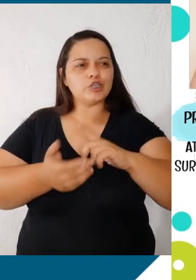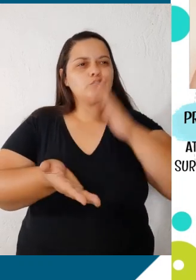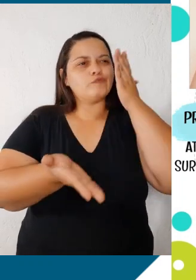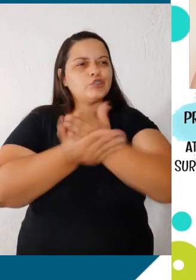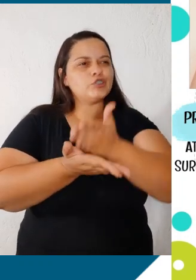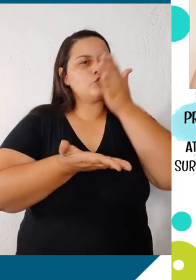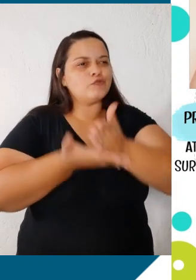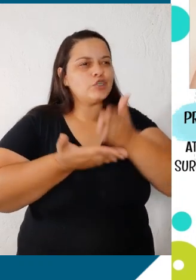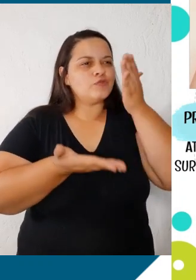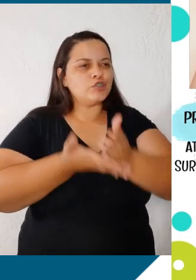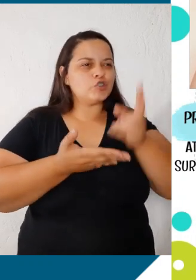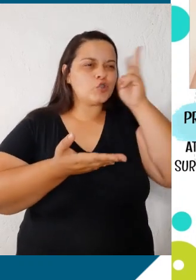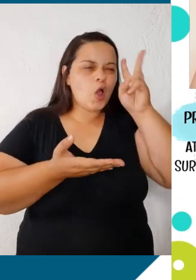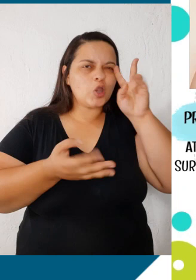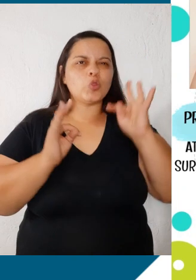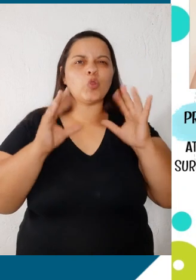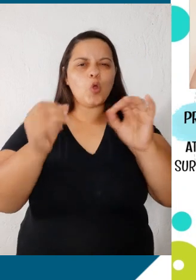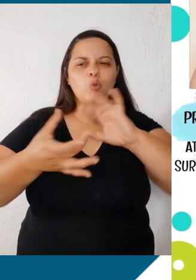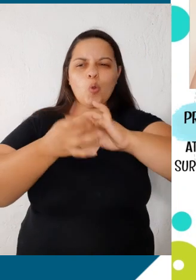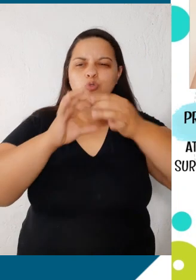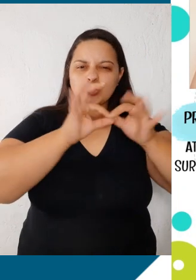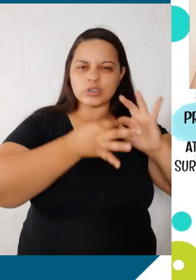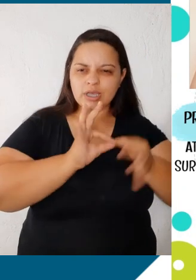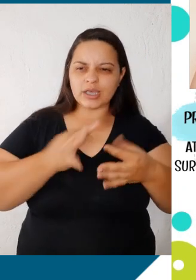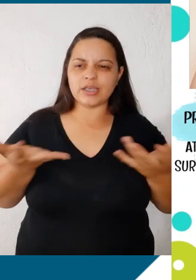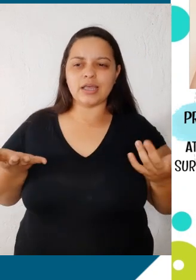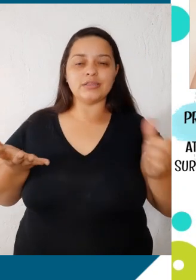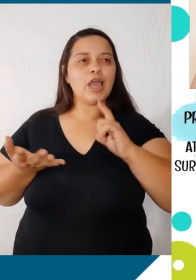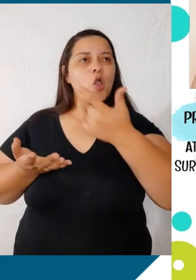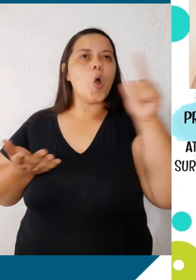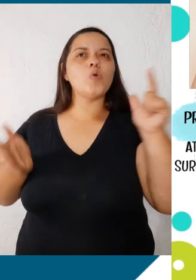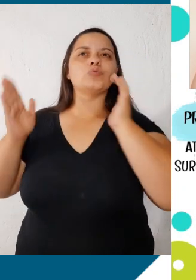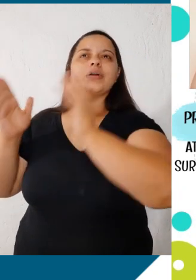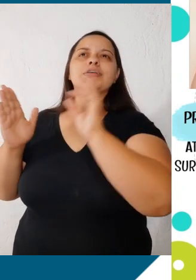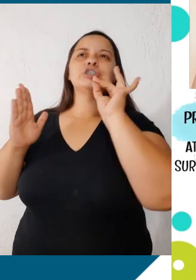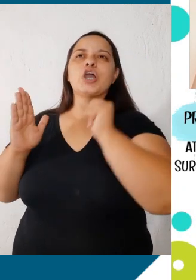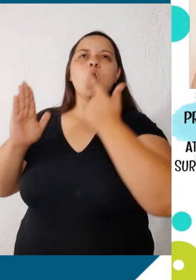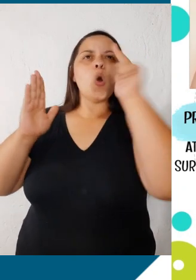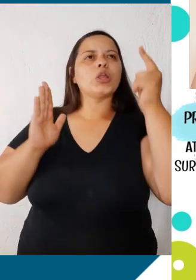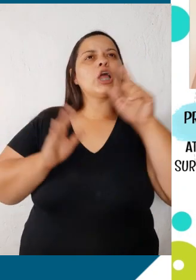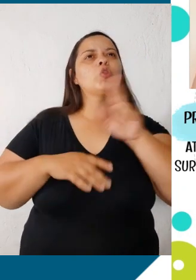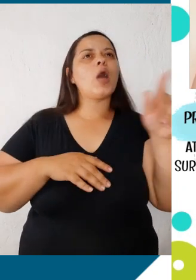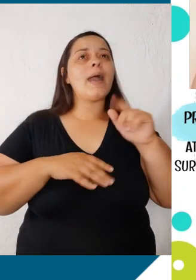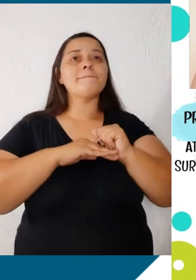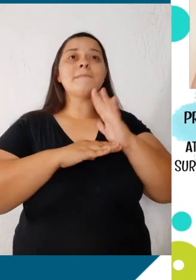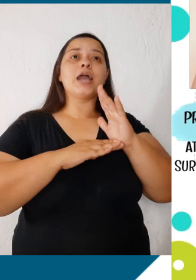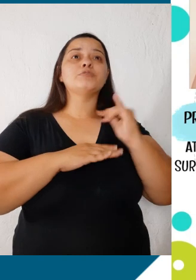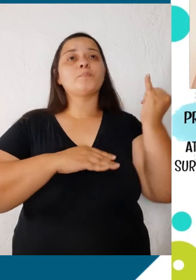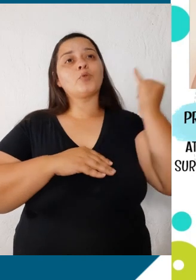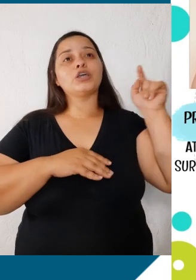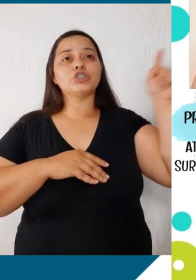a história de todos os continentes? Será que outros eventos em outras datas não são mais importantes para a história